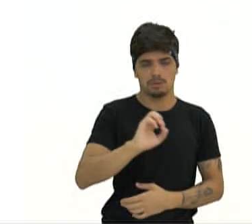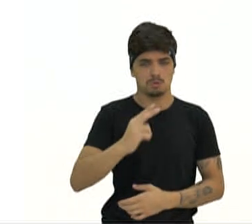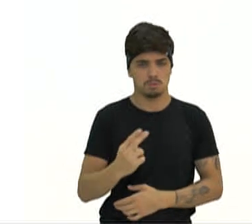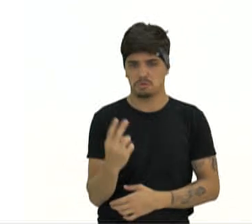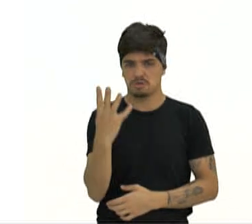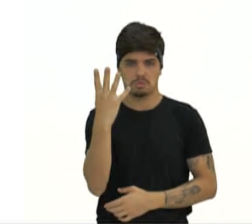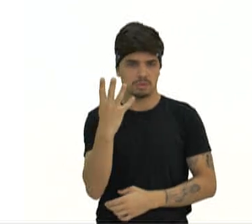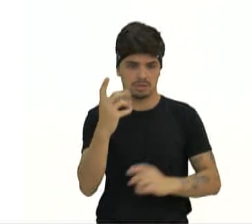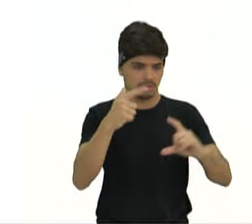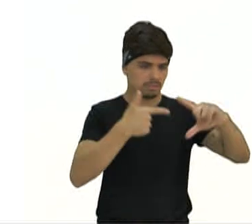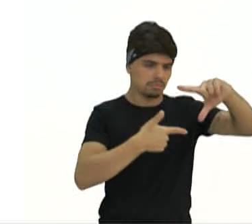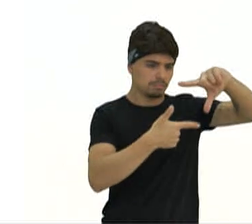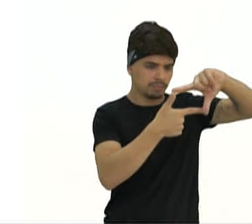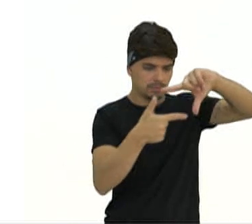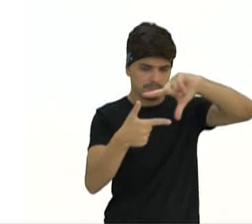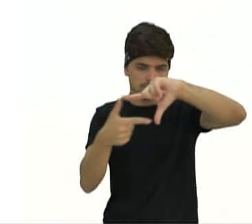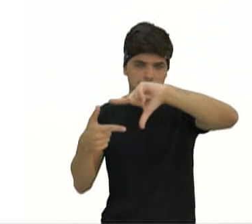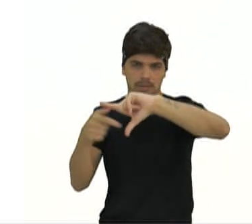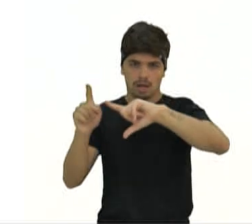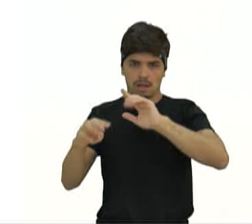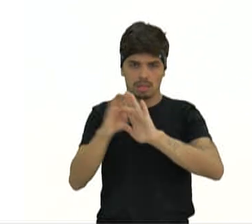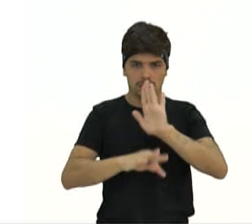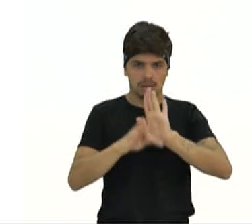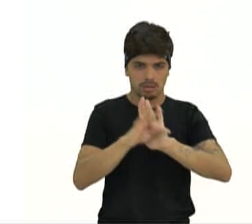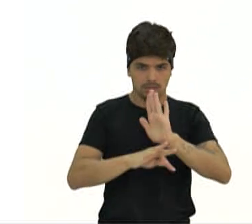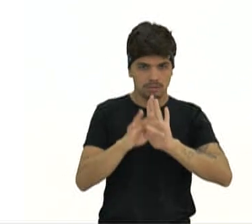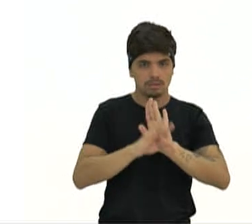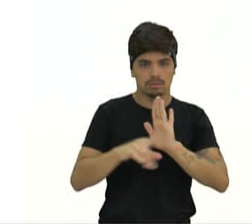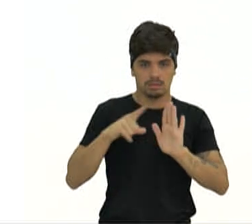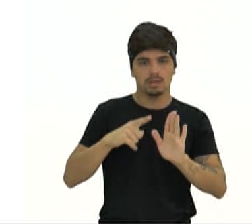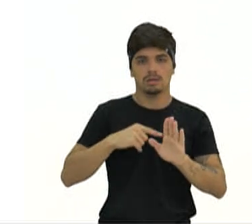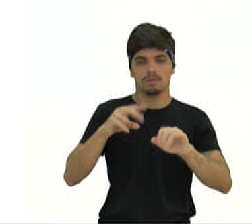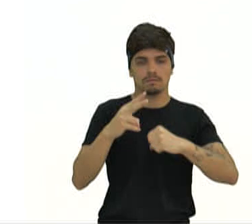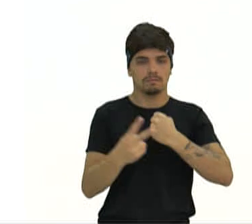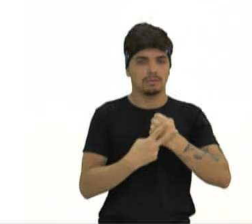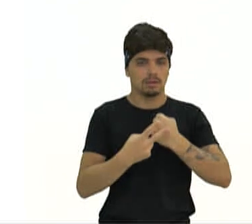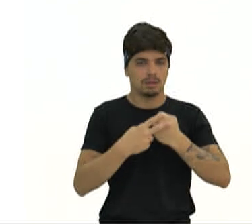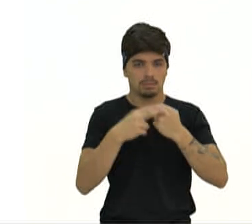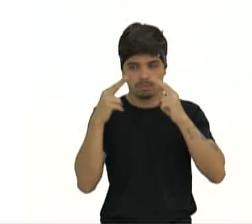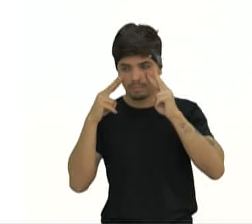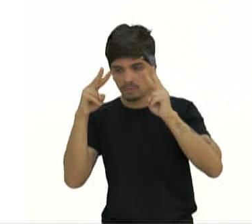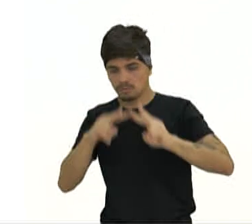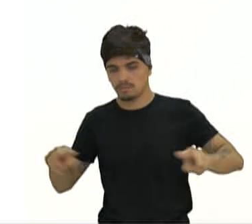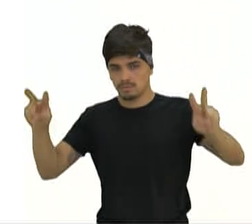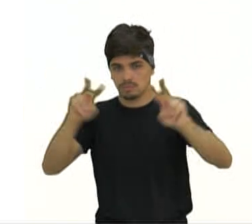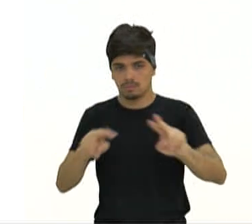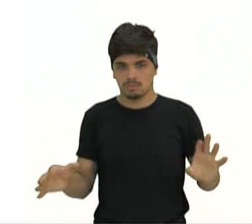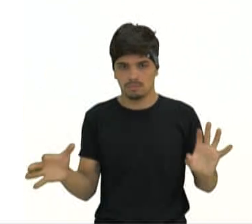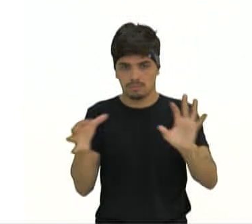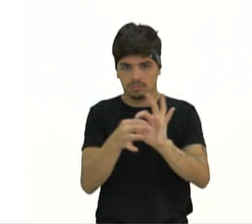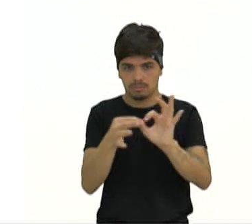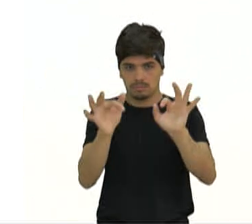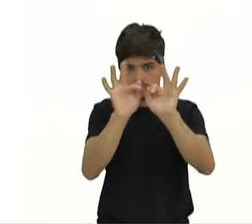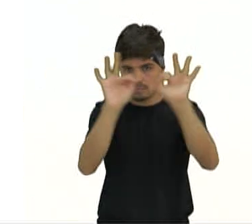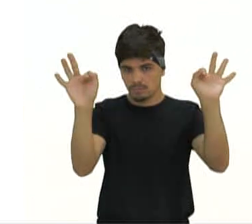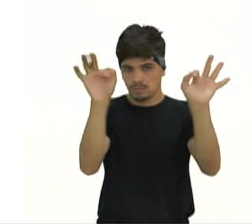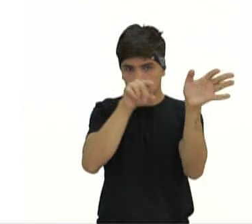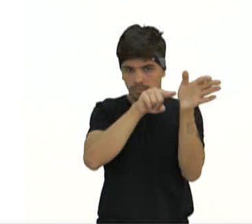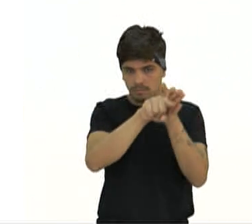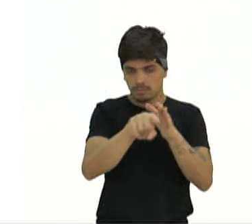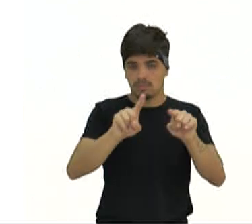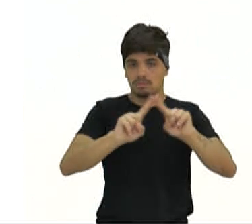quadrinhos são textos curtos que aliam o verbal e o visual no mesmo enunciado sobre a mesma enunciação